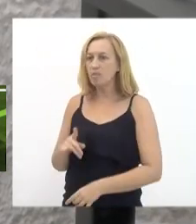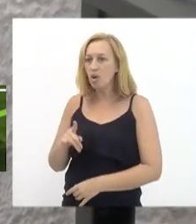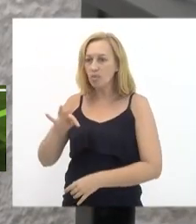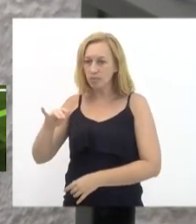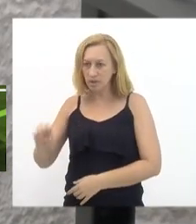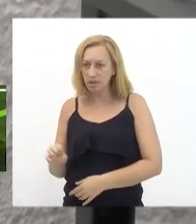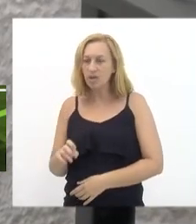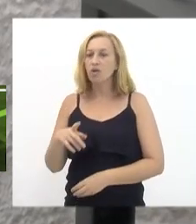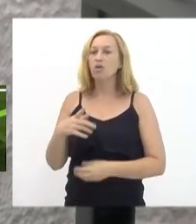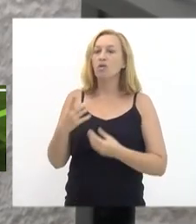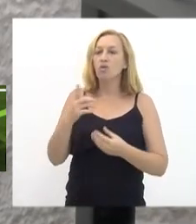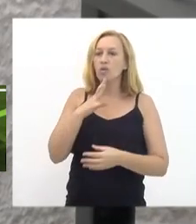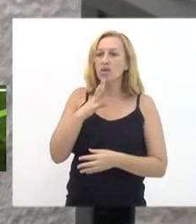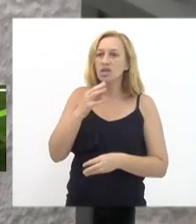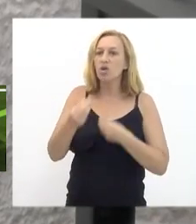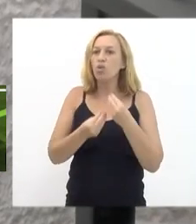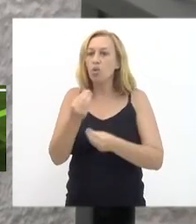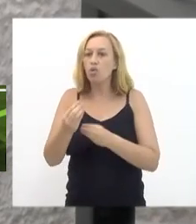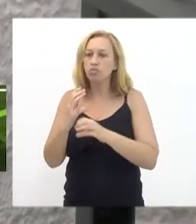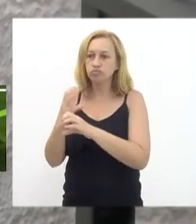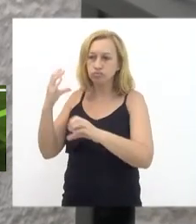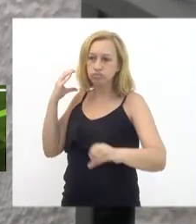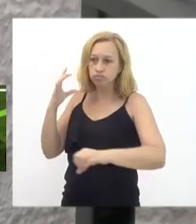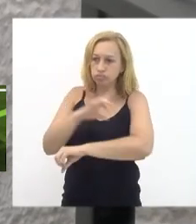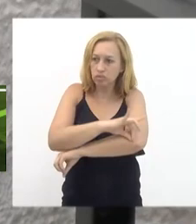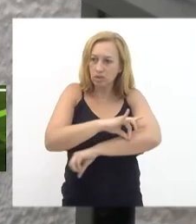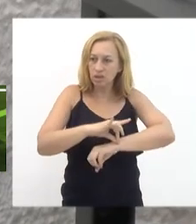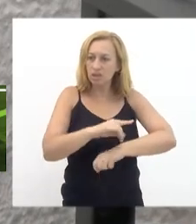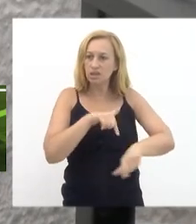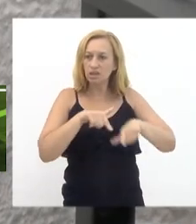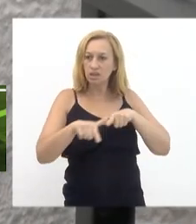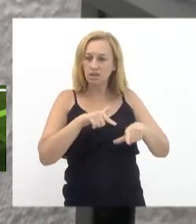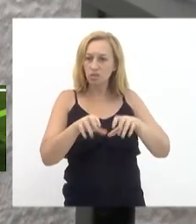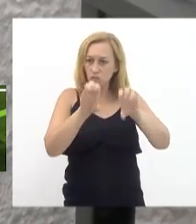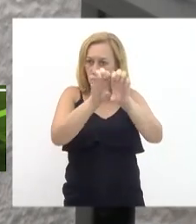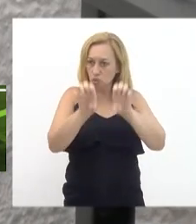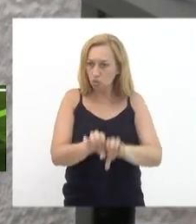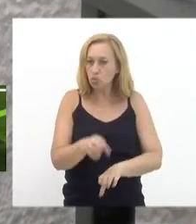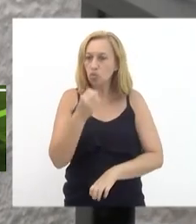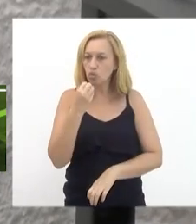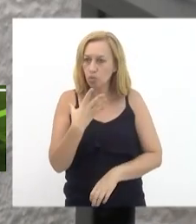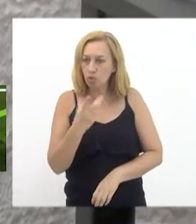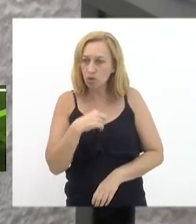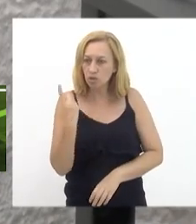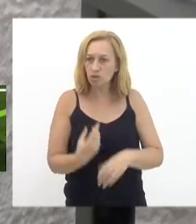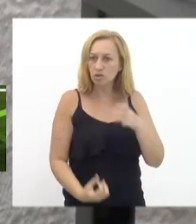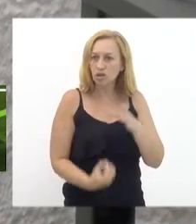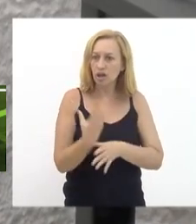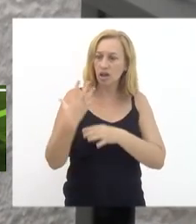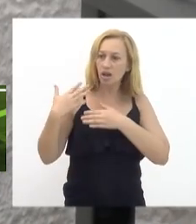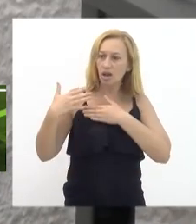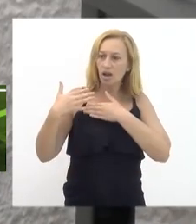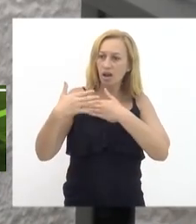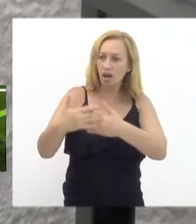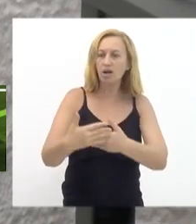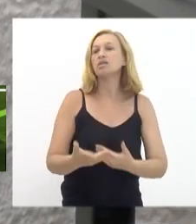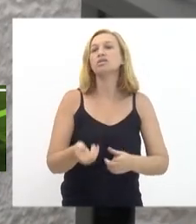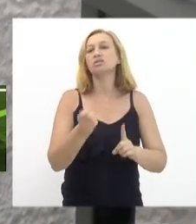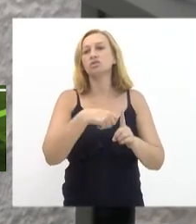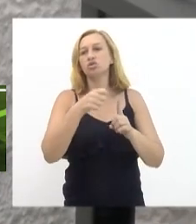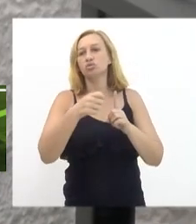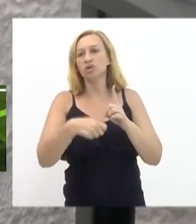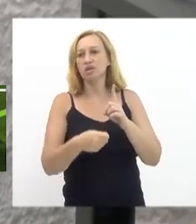conhecer Como é que os nossos Engenheiros e arquitetos trabalho e nós temos hoje uma estrutura de Nós criamos ao longo desses meses